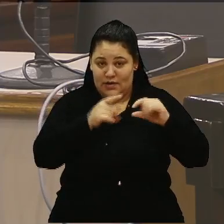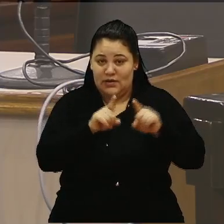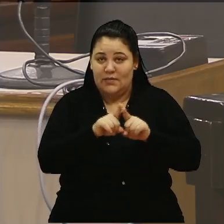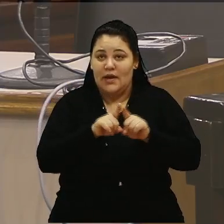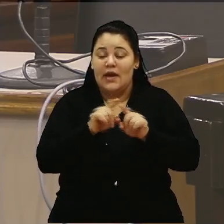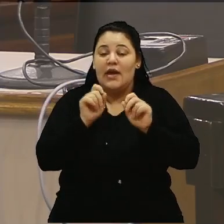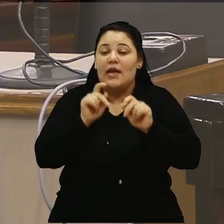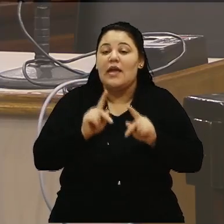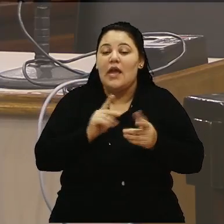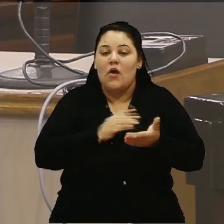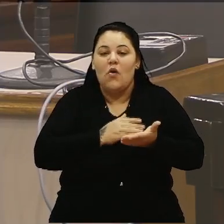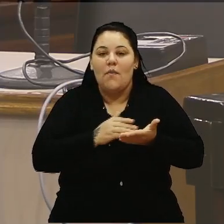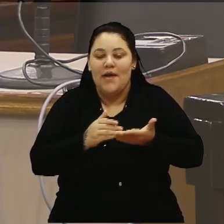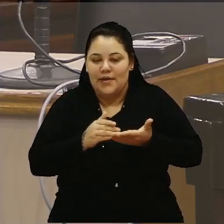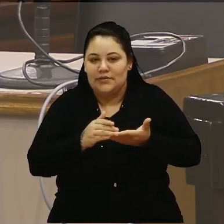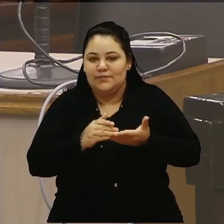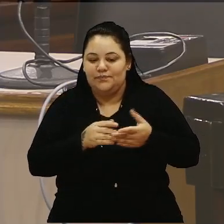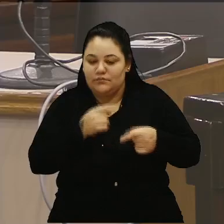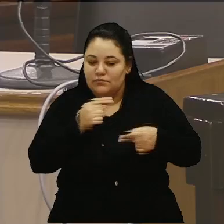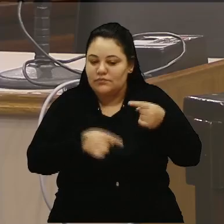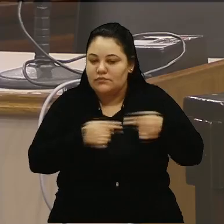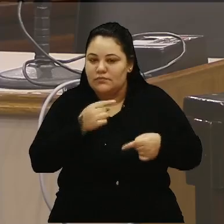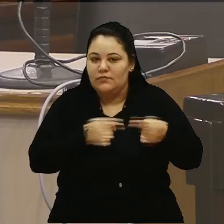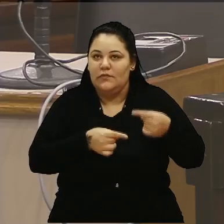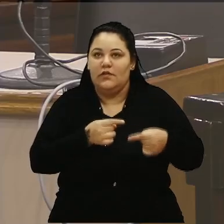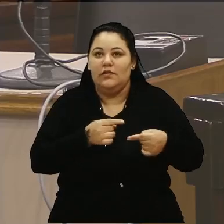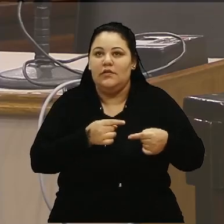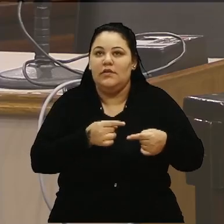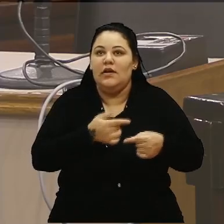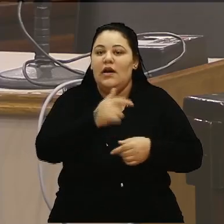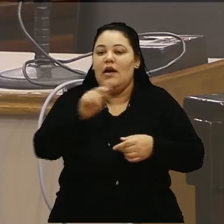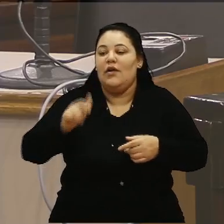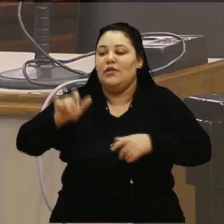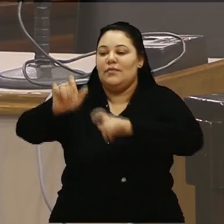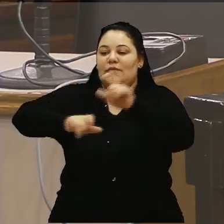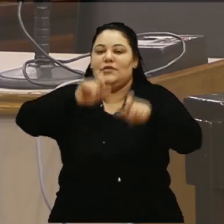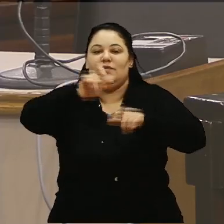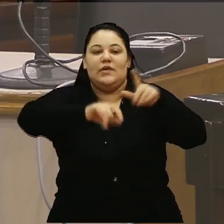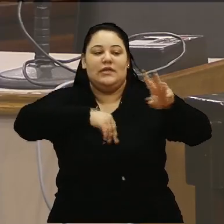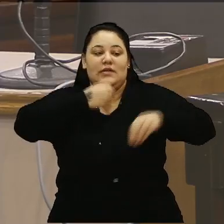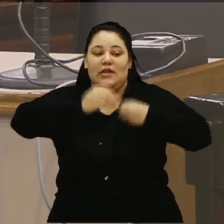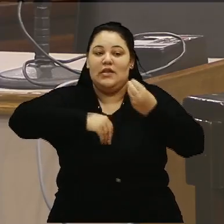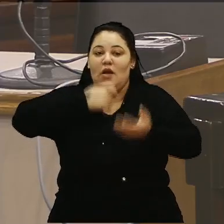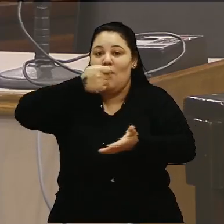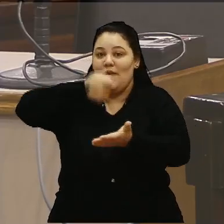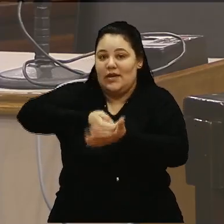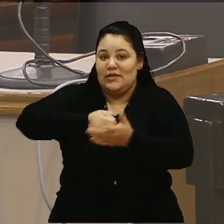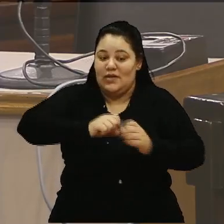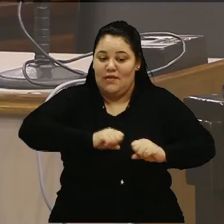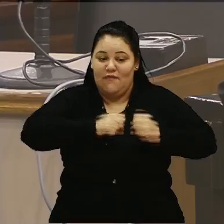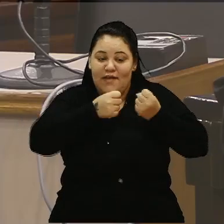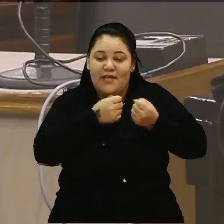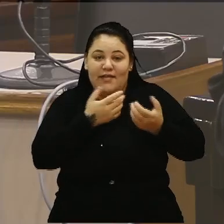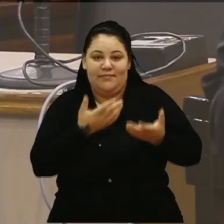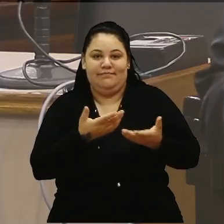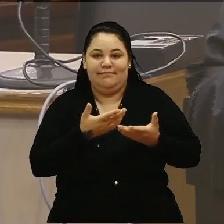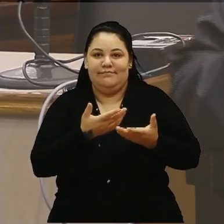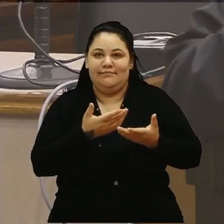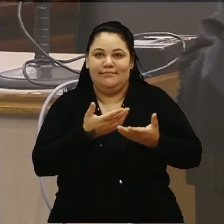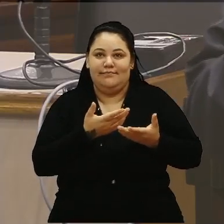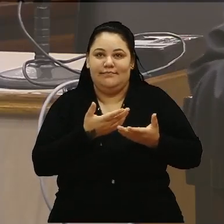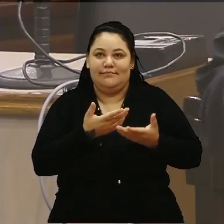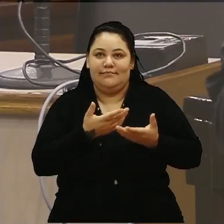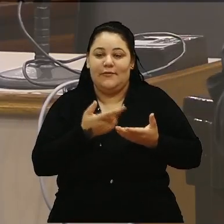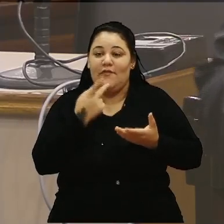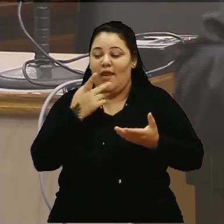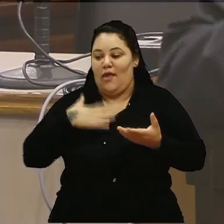quem começa a discussão, a outra pessoa se sente na obrigação de se defender. Fui citado. E